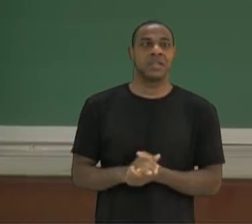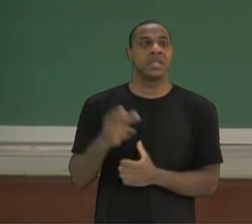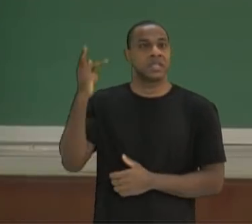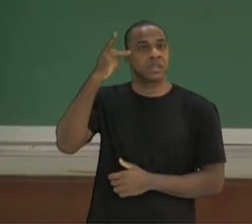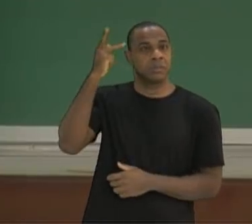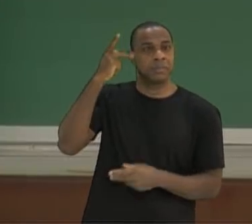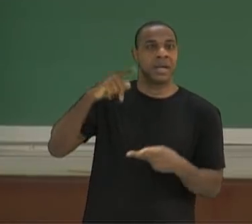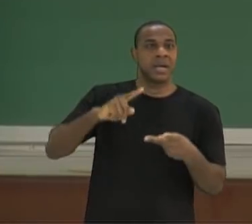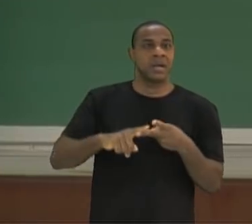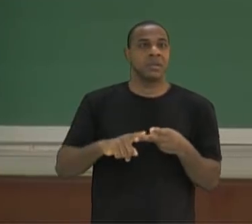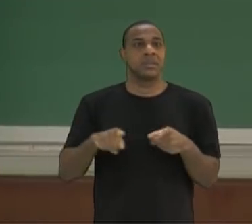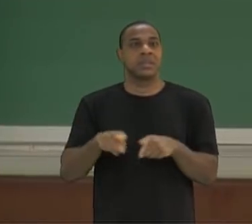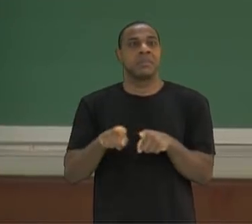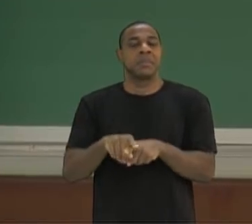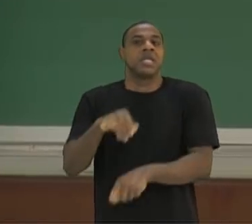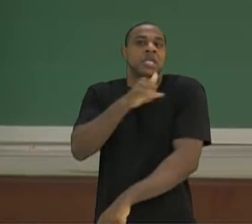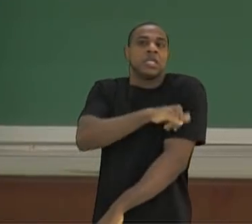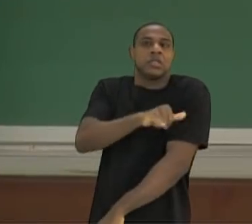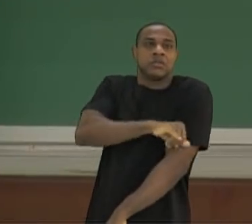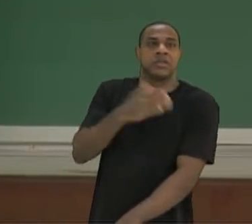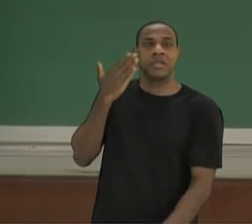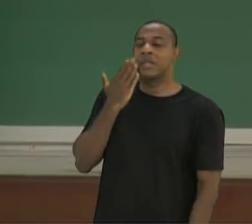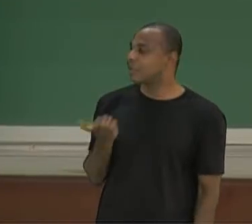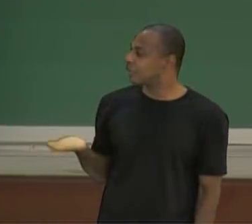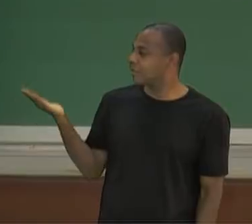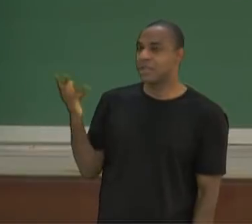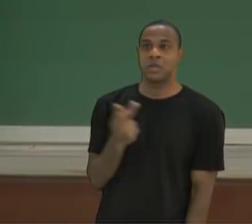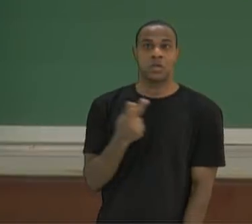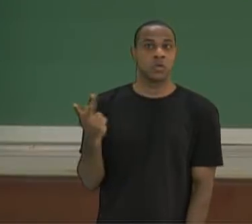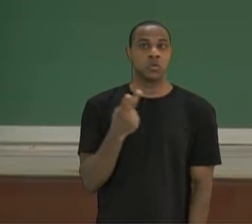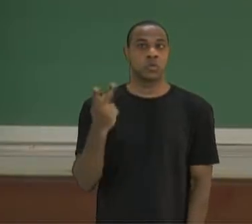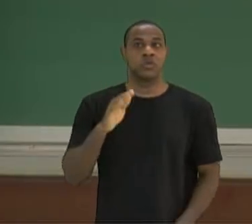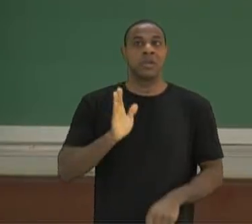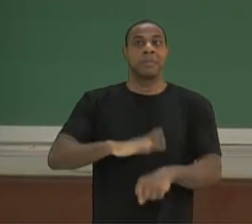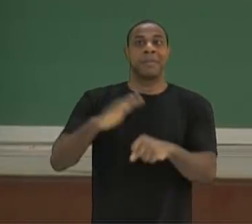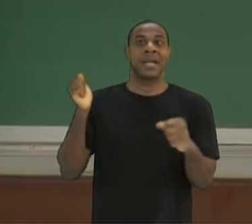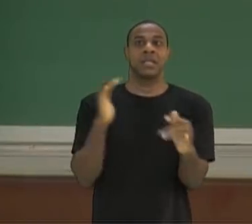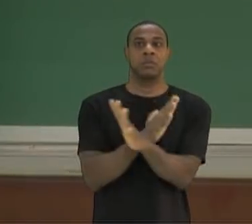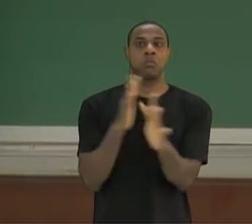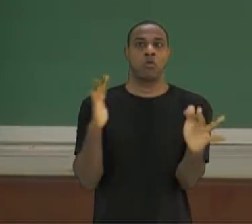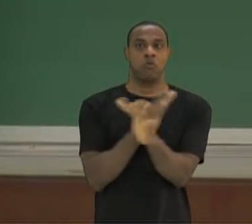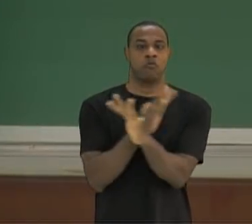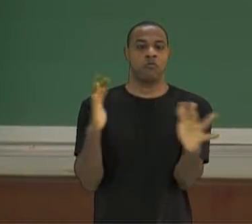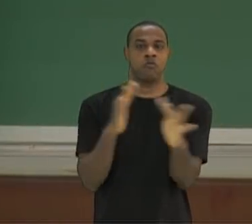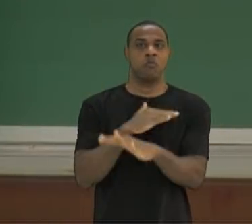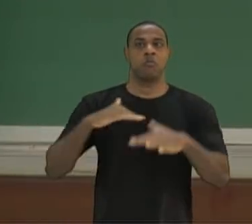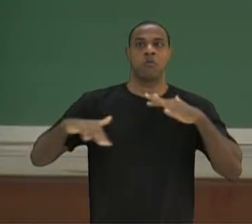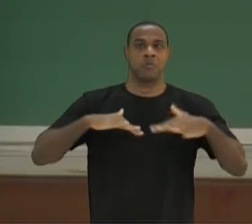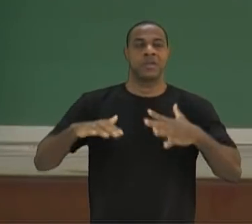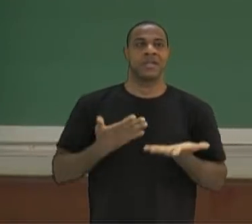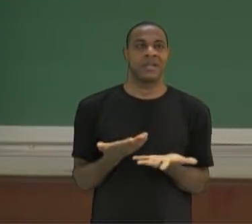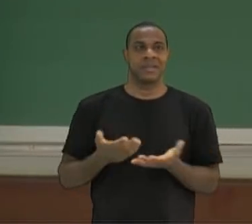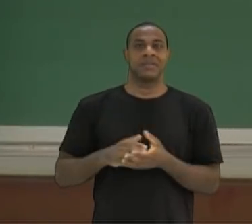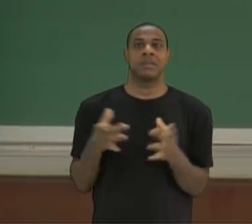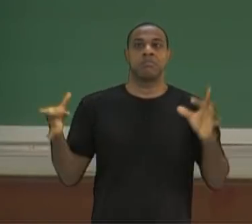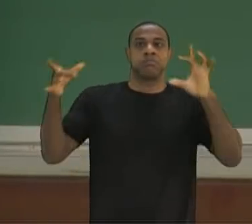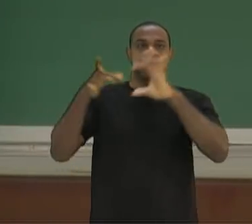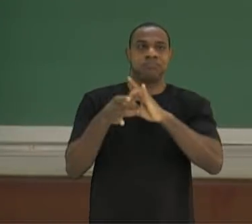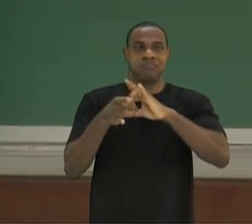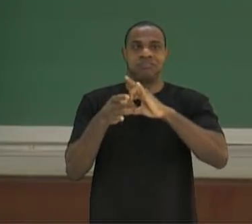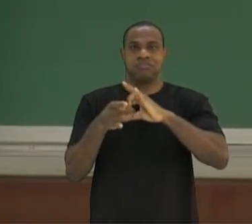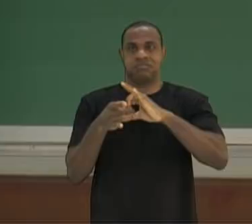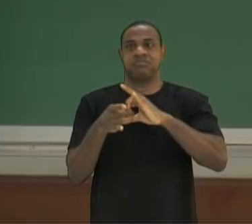Paulo e o de Santos Dumont no Rio de Janeiro. Os dois são bem importantes nesse sentido também dessa conexão, de